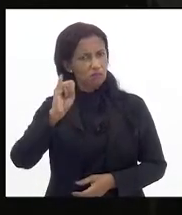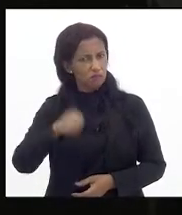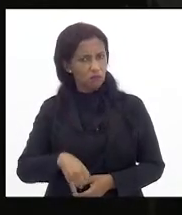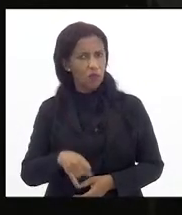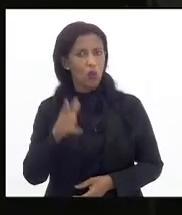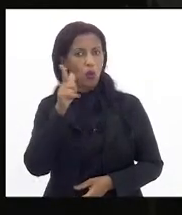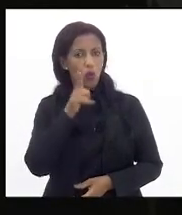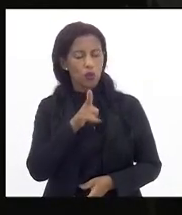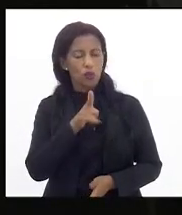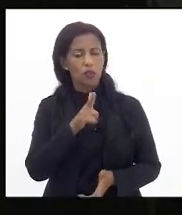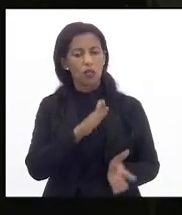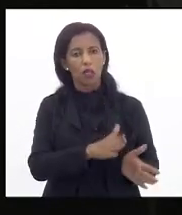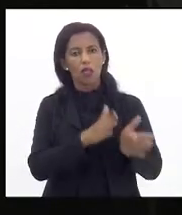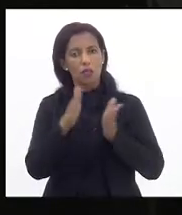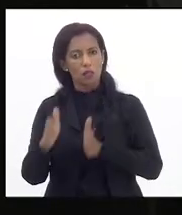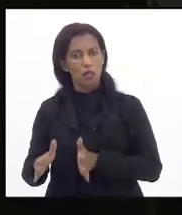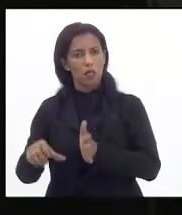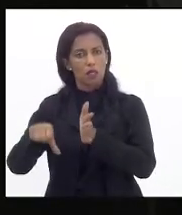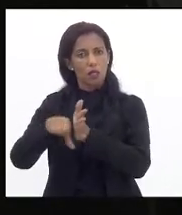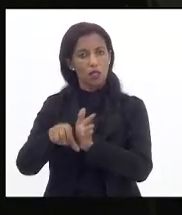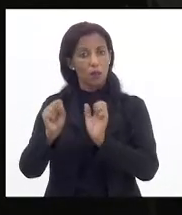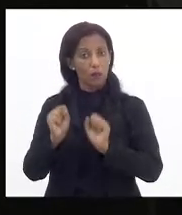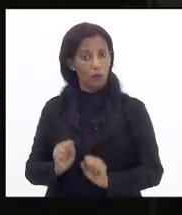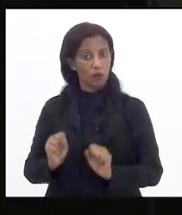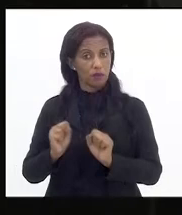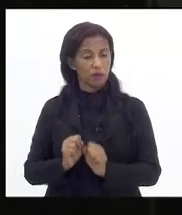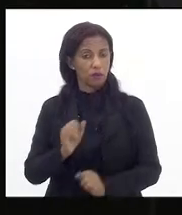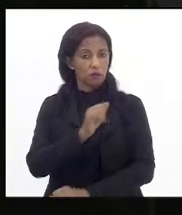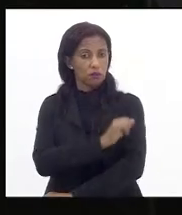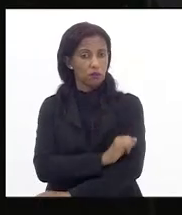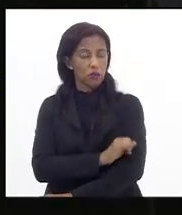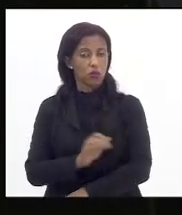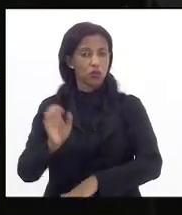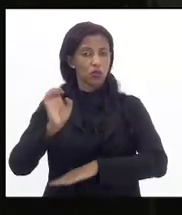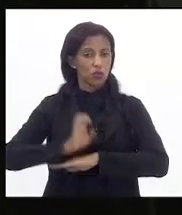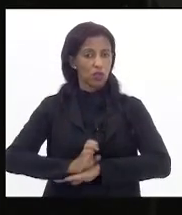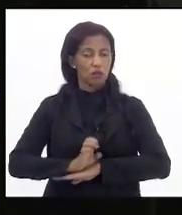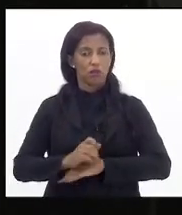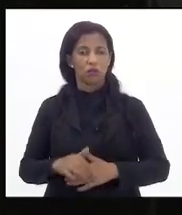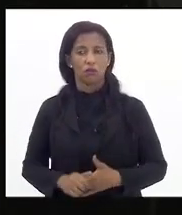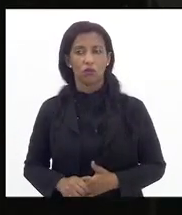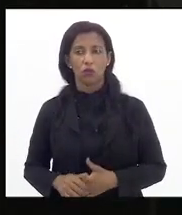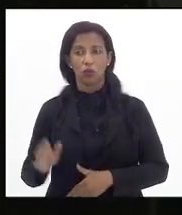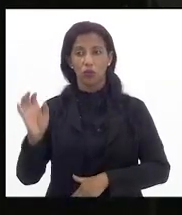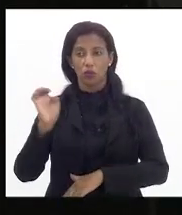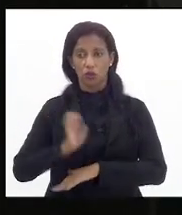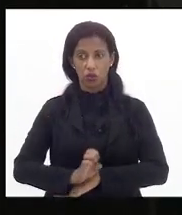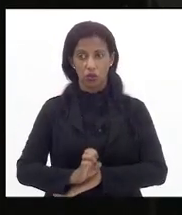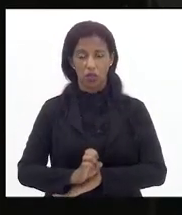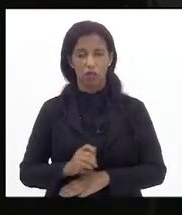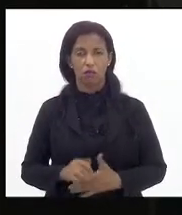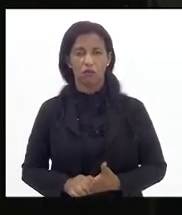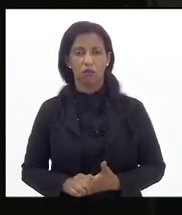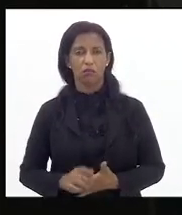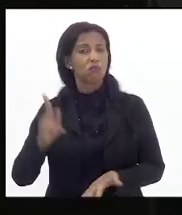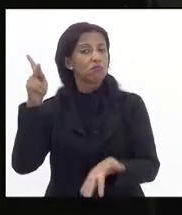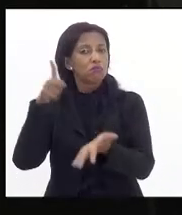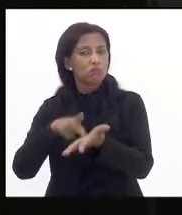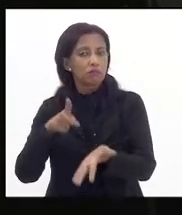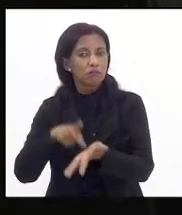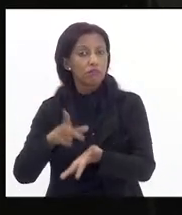saia da crise e possa fazer do Rio de Janeiro o estado rico o estado que